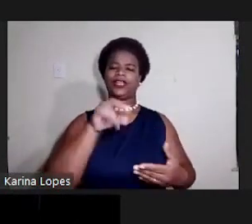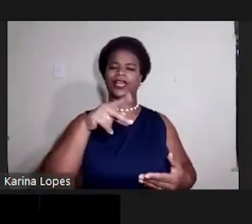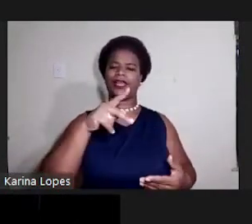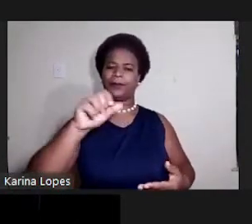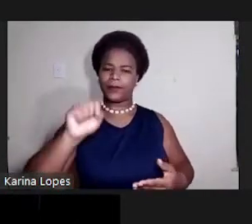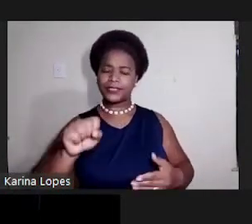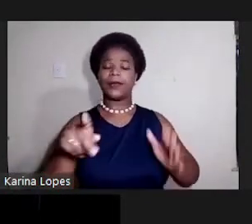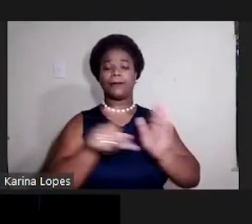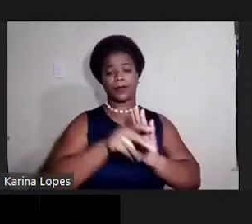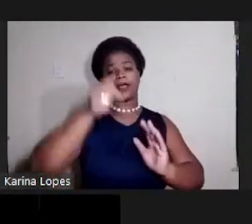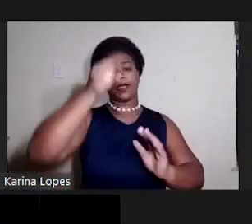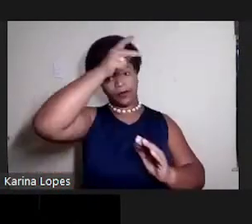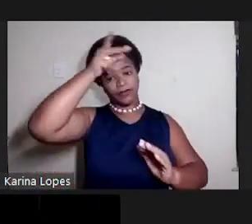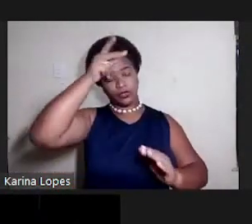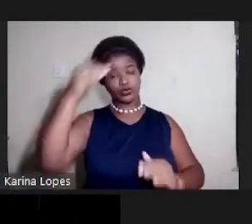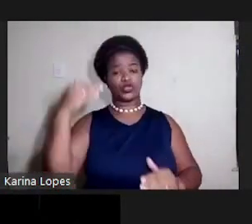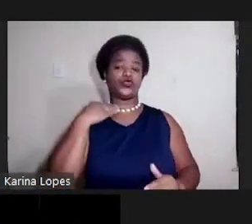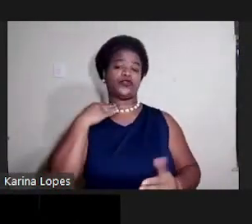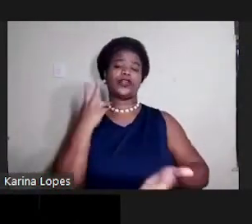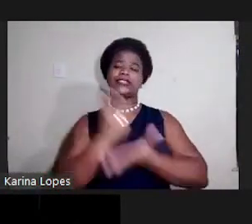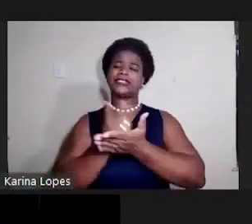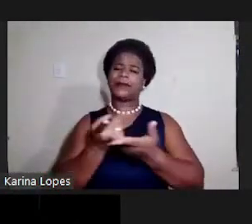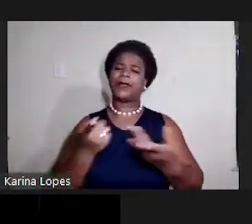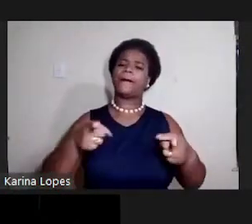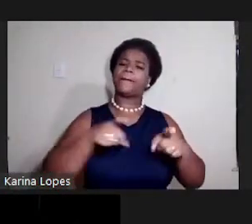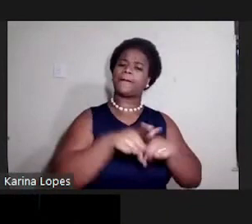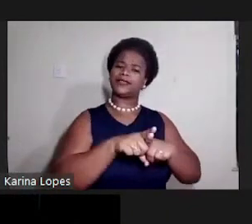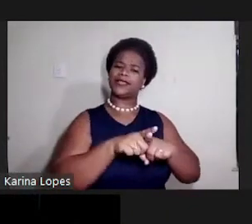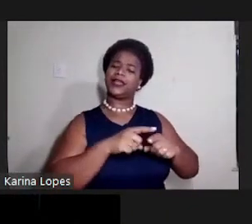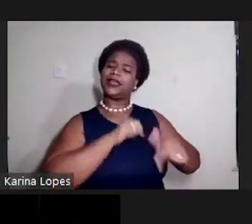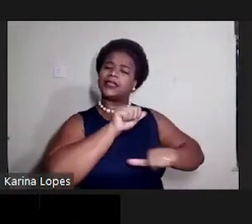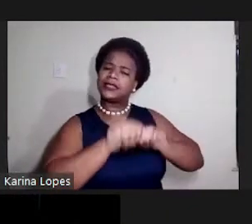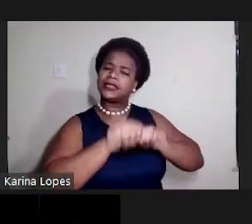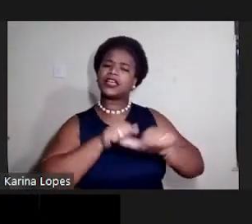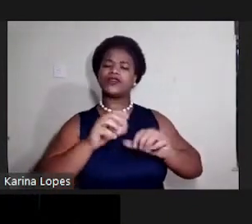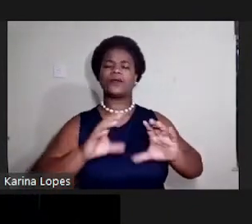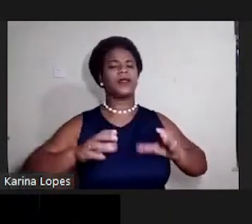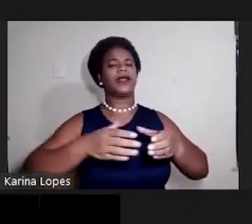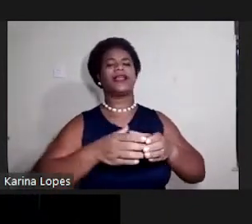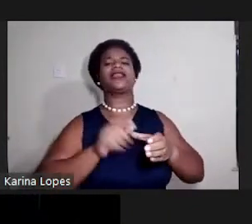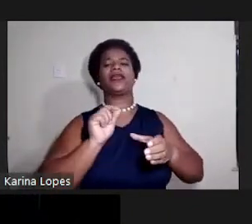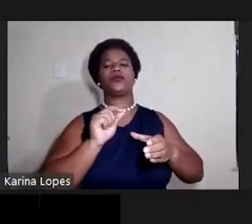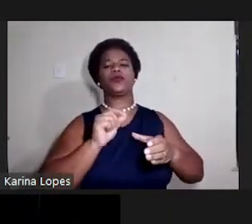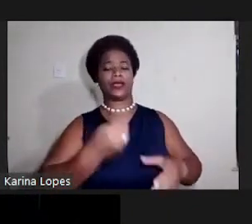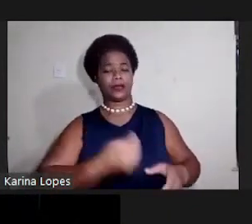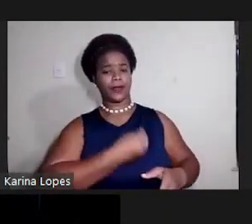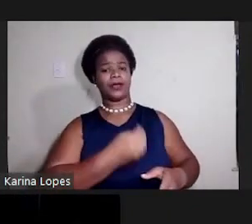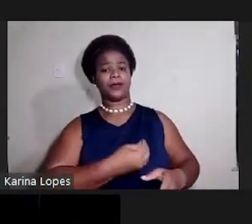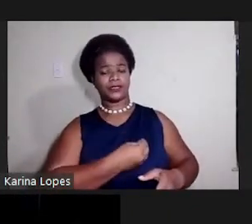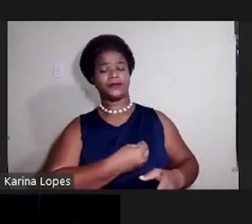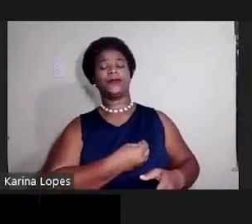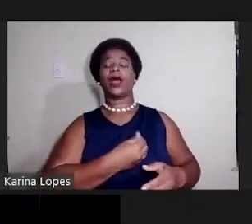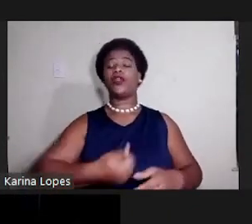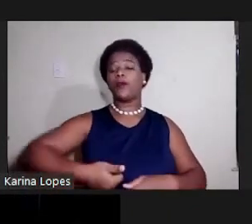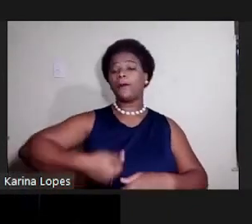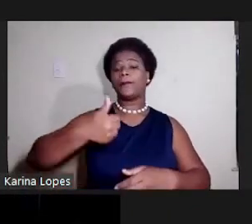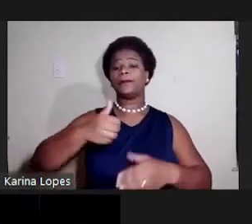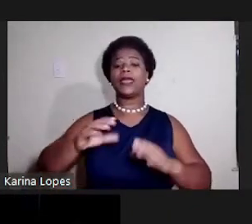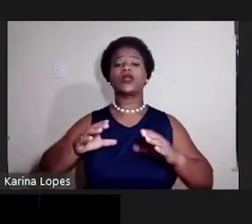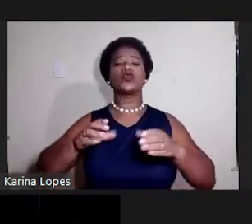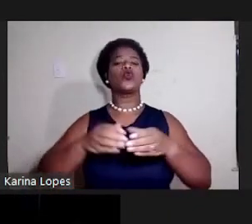Fora foram seus parceiros, transformando a equipe diretamente envolvida no PIES no primeiro grupo